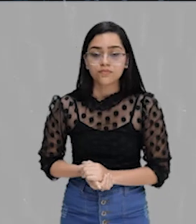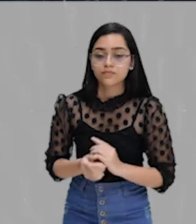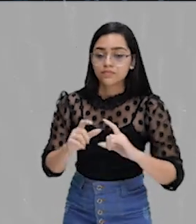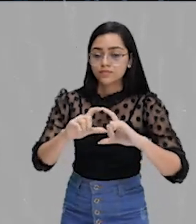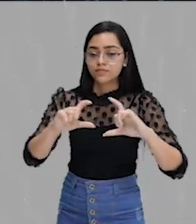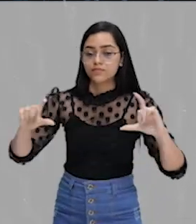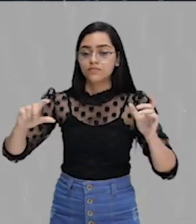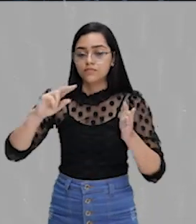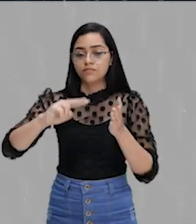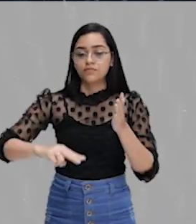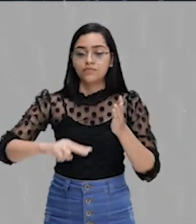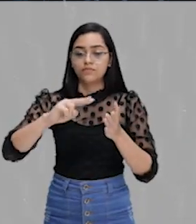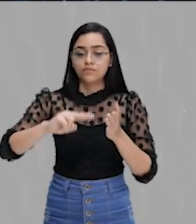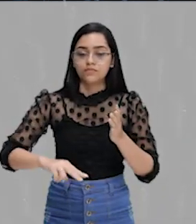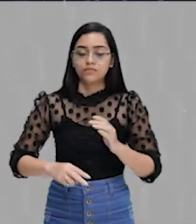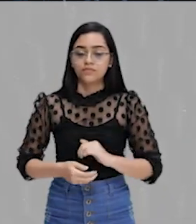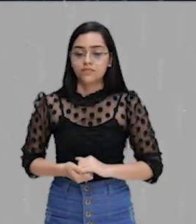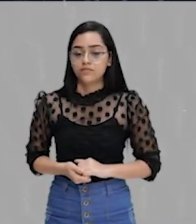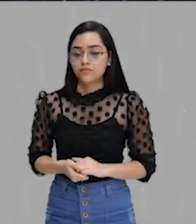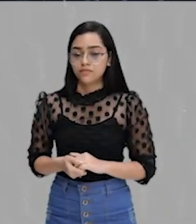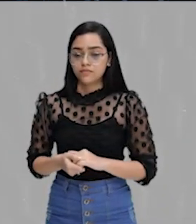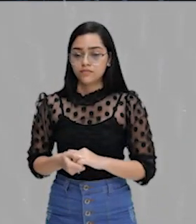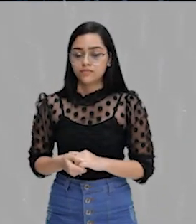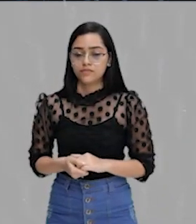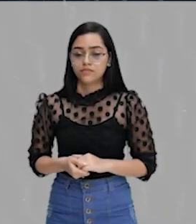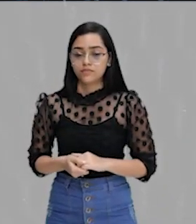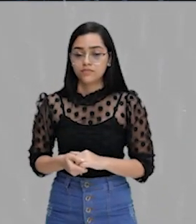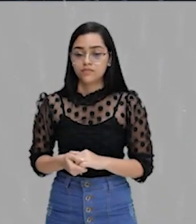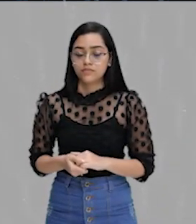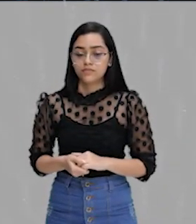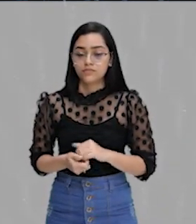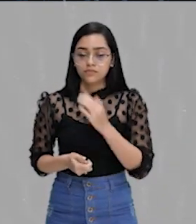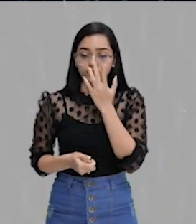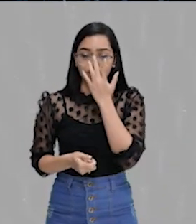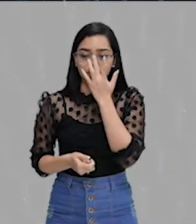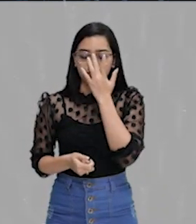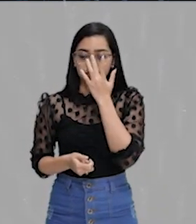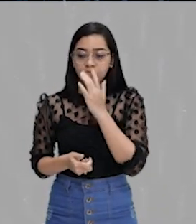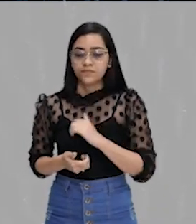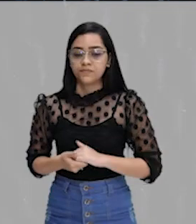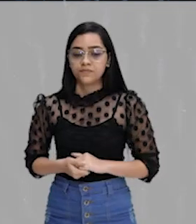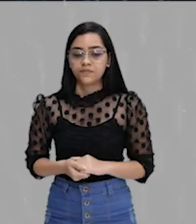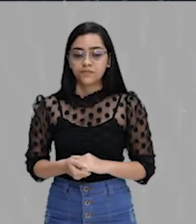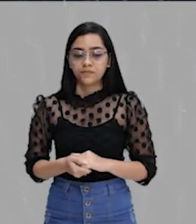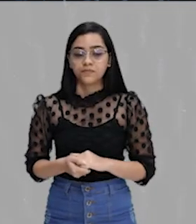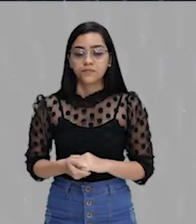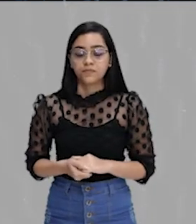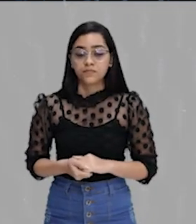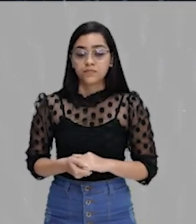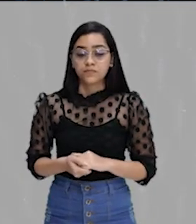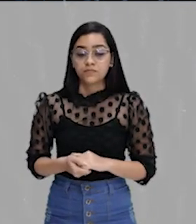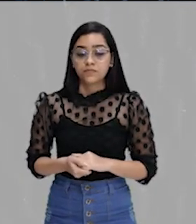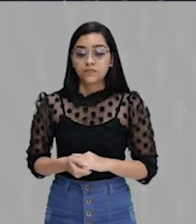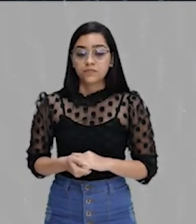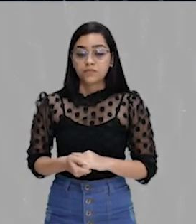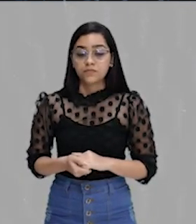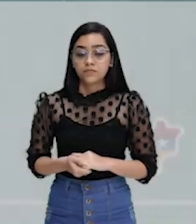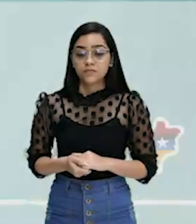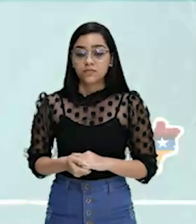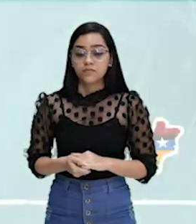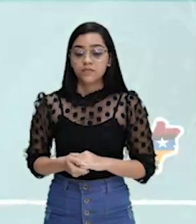A Operação Condor está diretamente vinculada às experiências históricas das